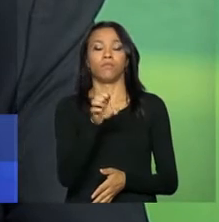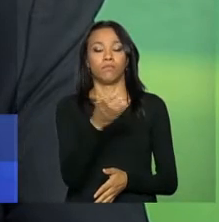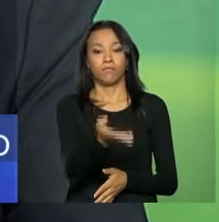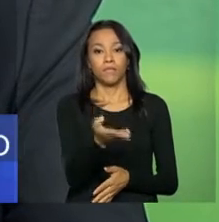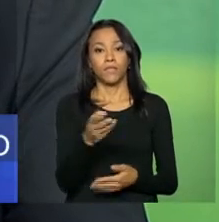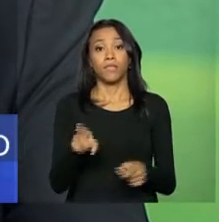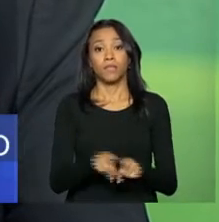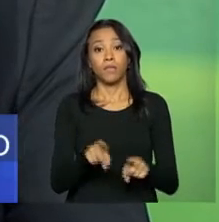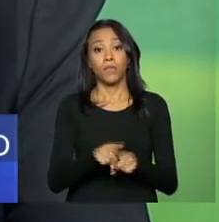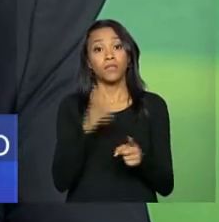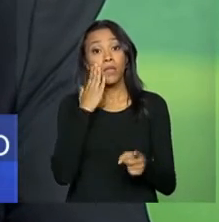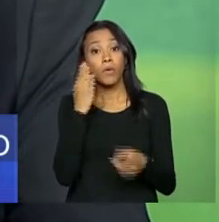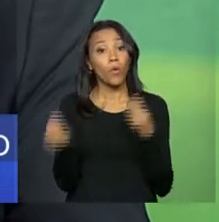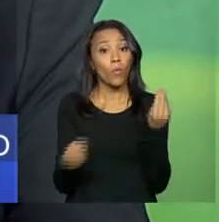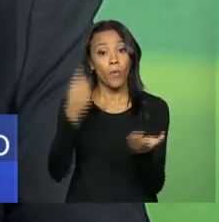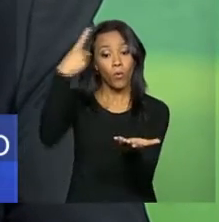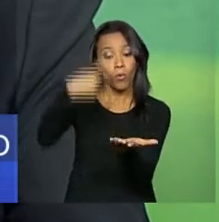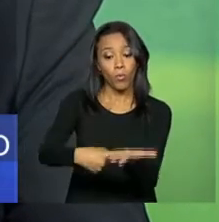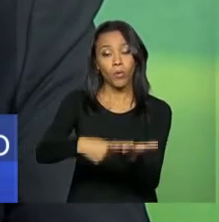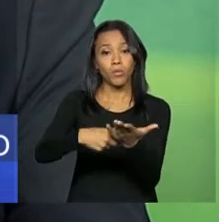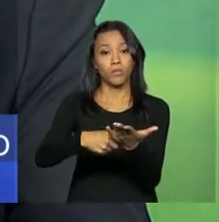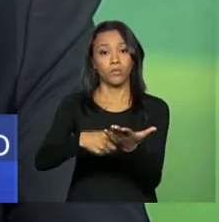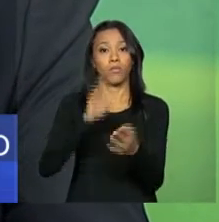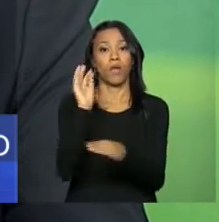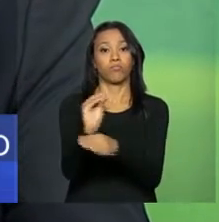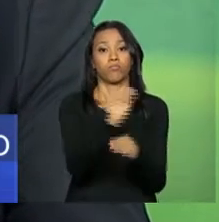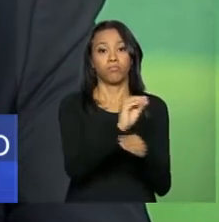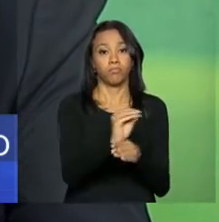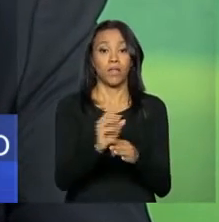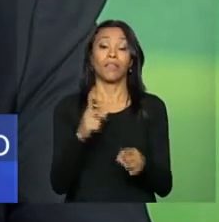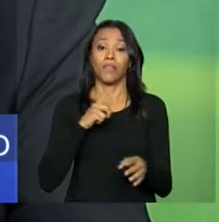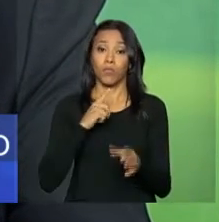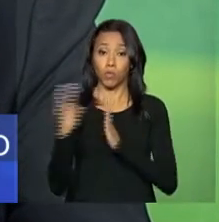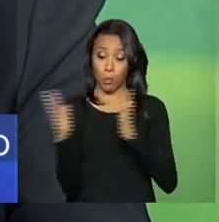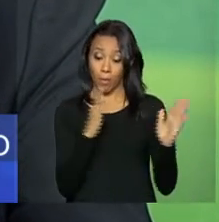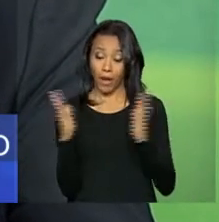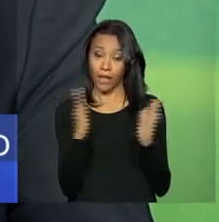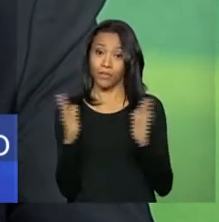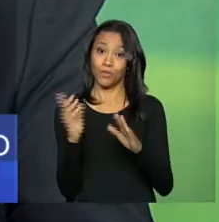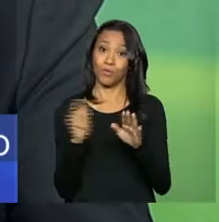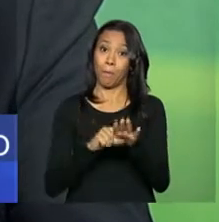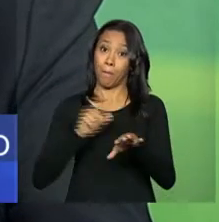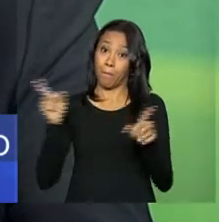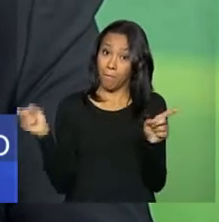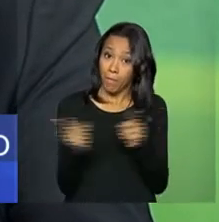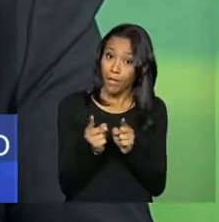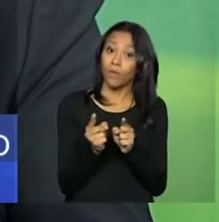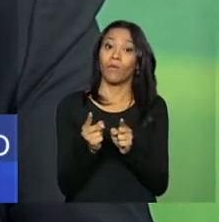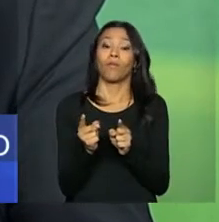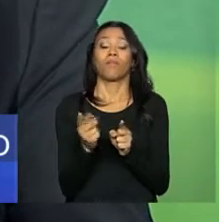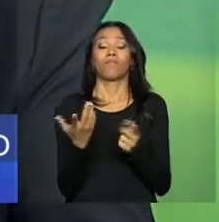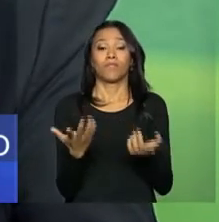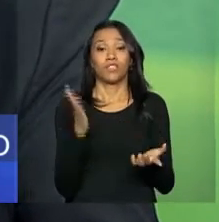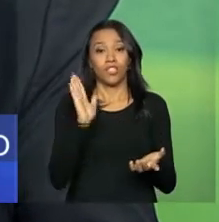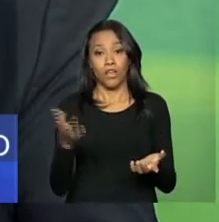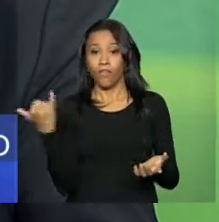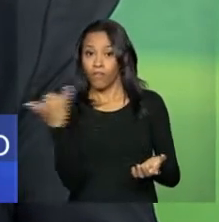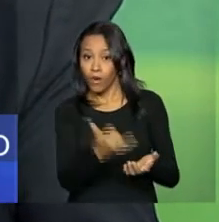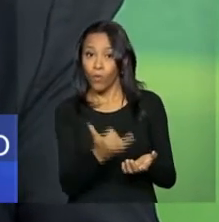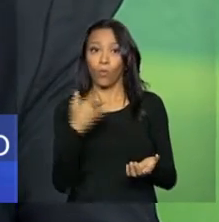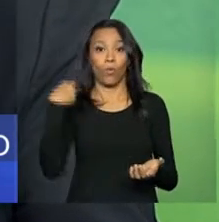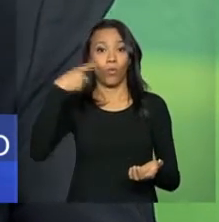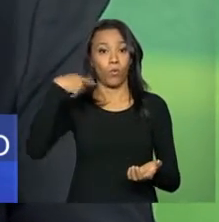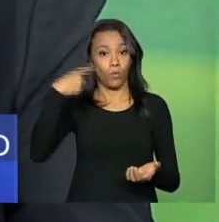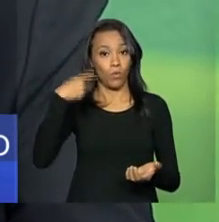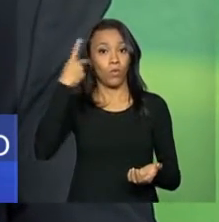do acordo é nós temos um prazo curto que é o prazo que o próprio desembargador deu de fato de 15 dias né